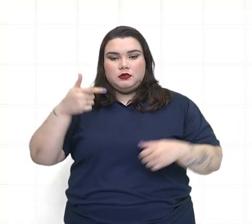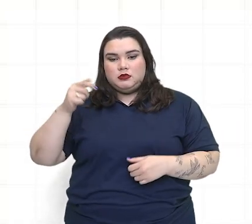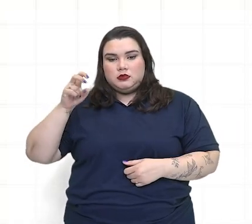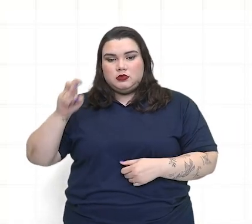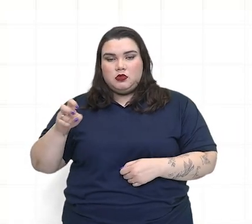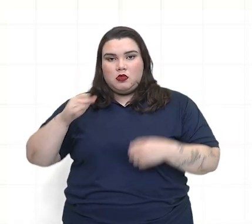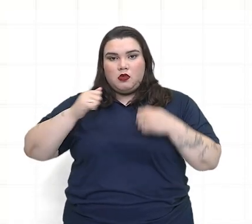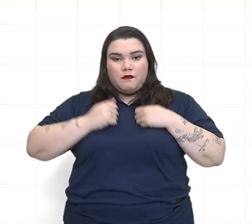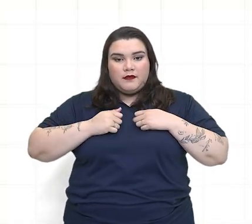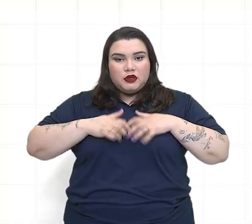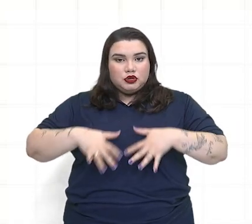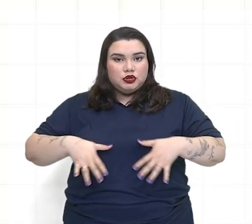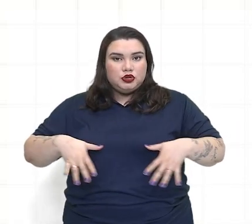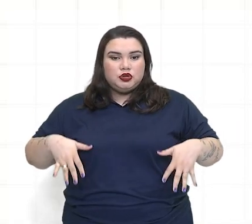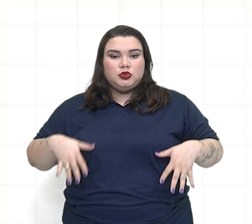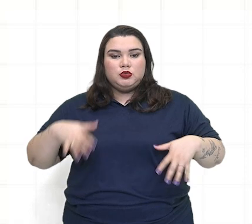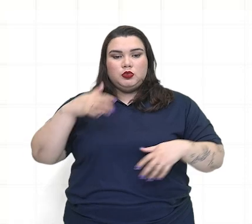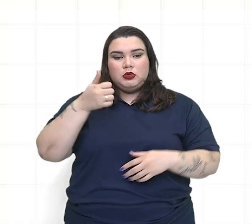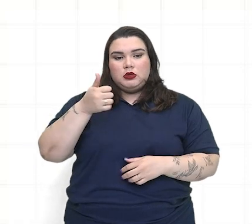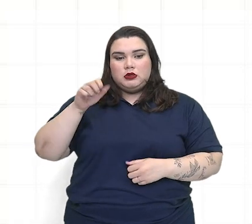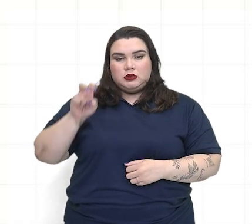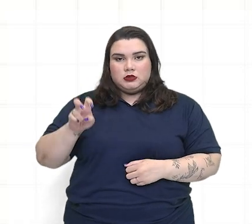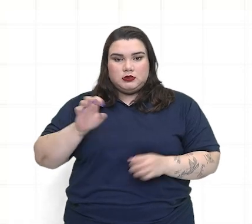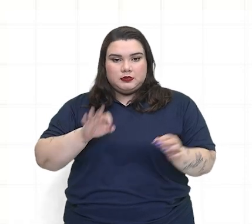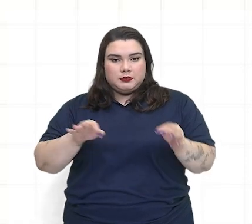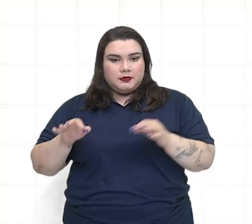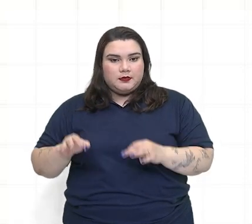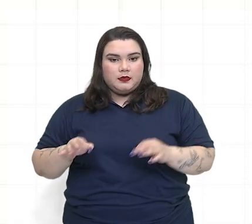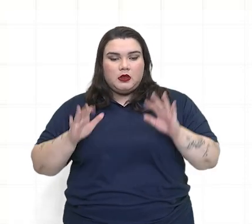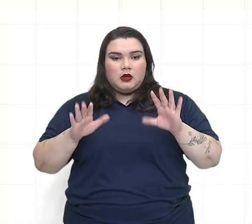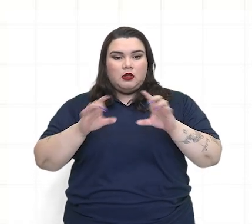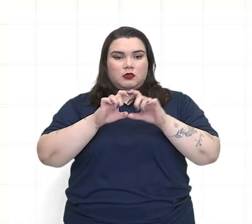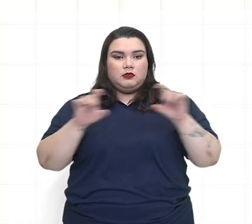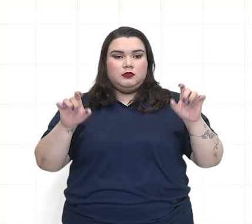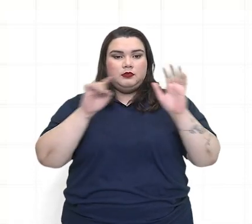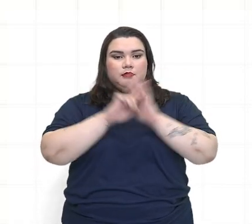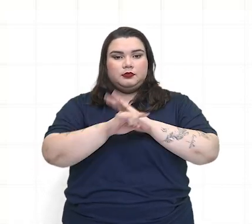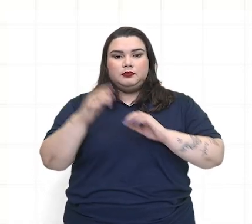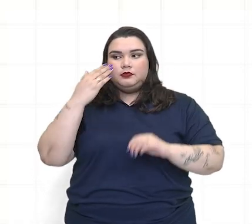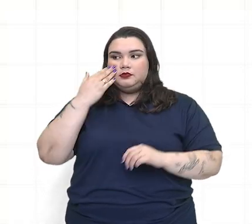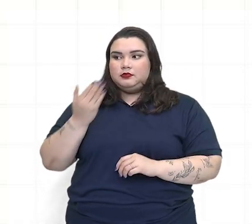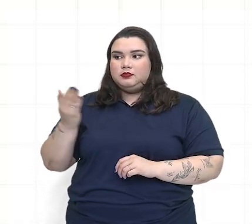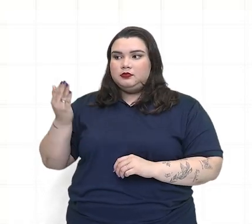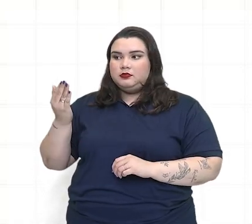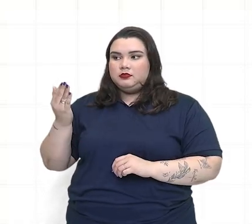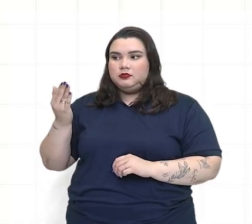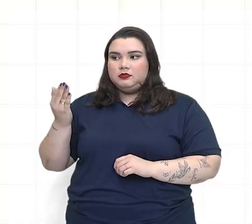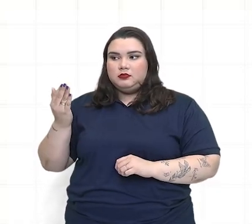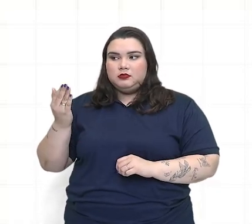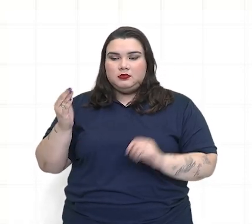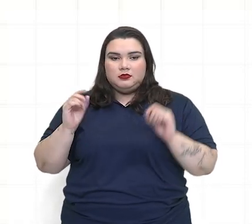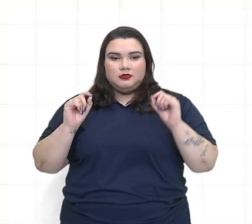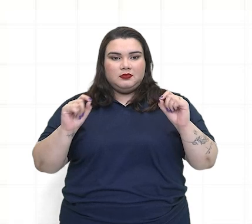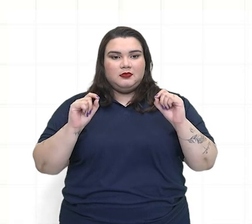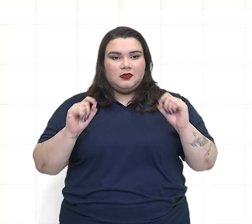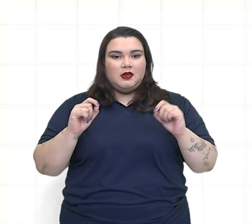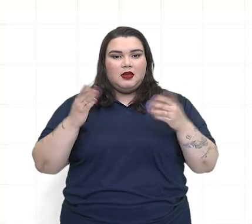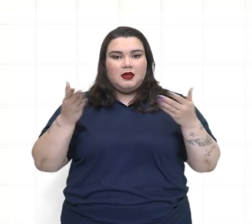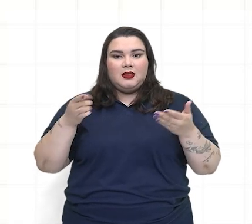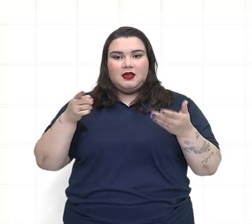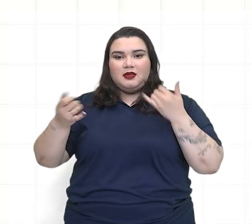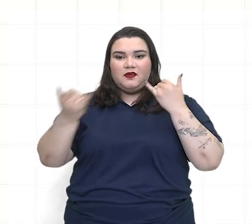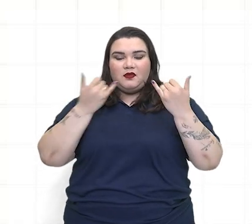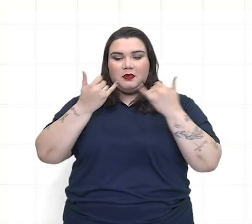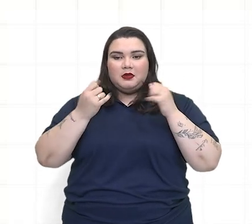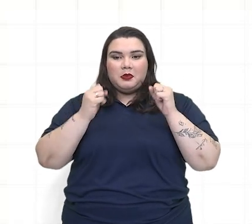25 e vestidos 15. Aí, pessoal, vem o comando da questão. Ó, com base nos dados